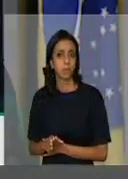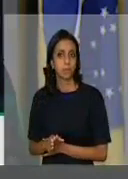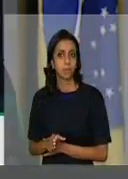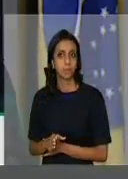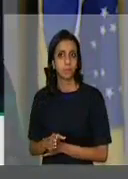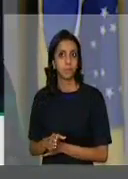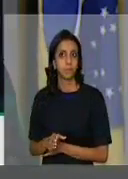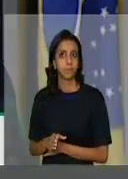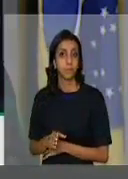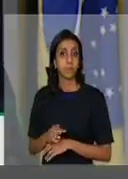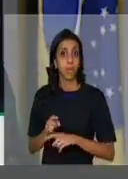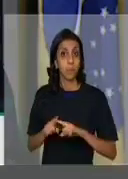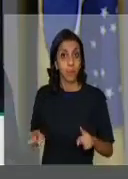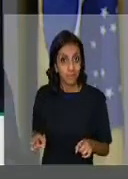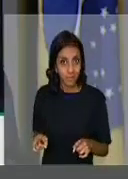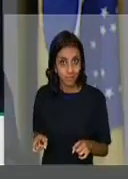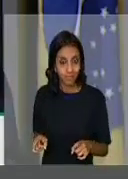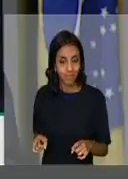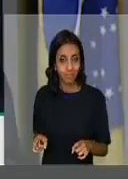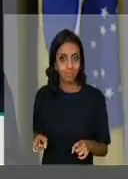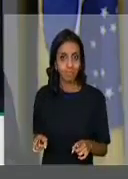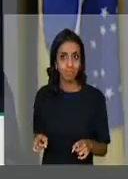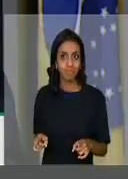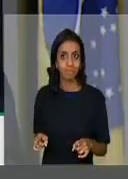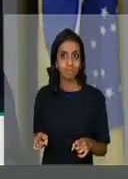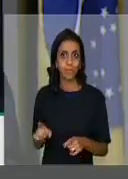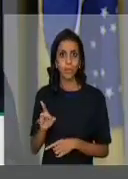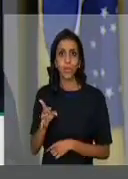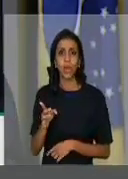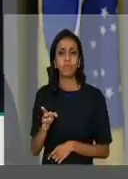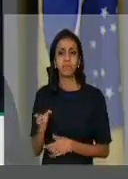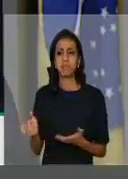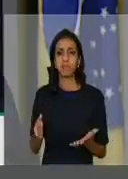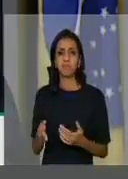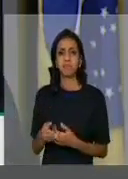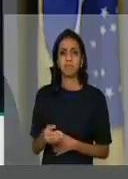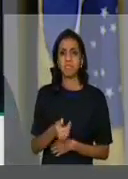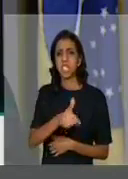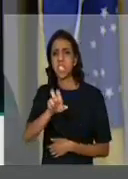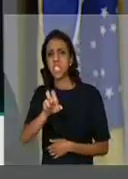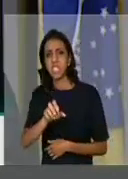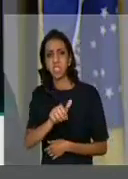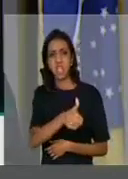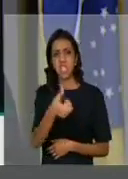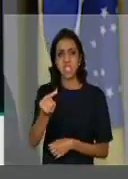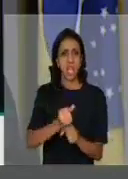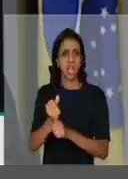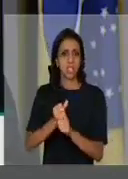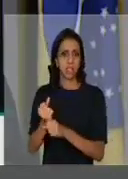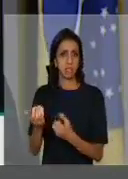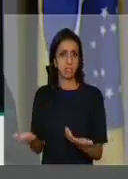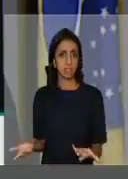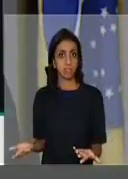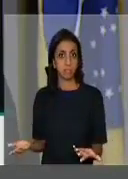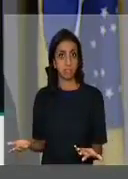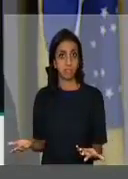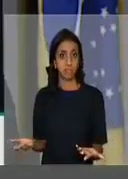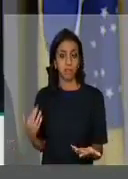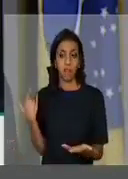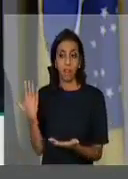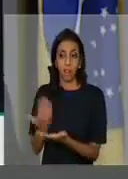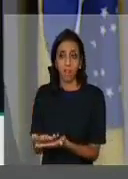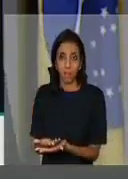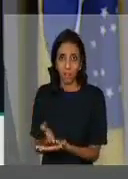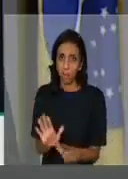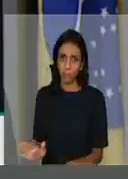econômica brasileira. Mas ele durou pouco mais que 15, 16 anos. Acabou o